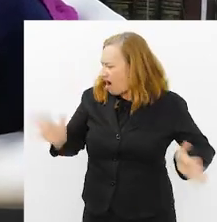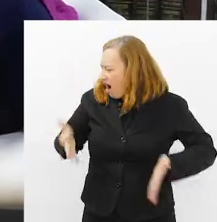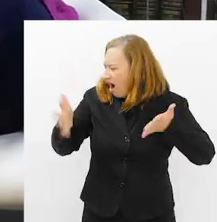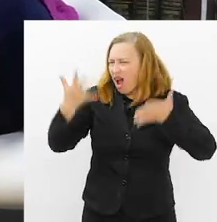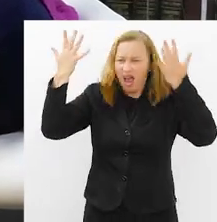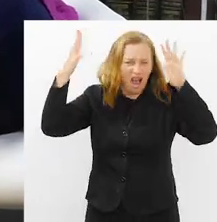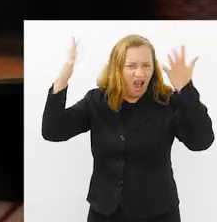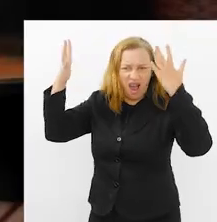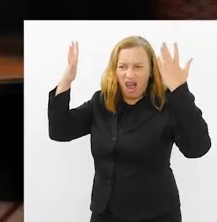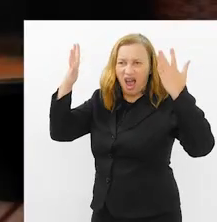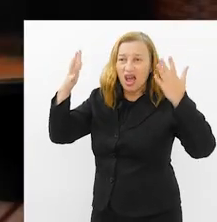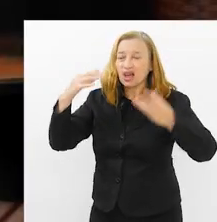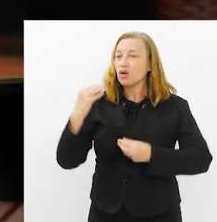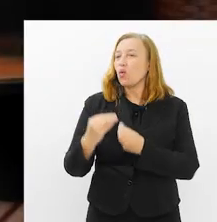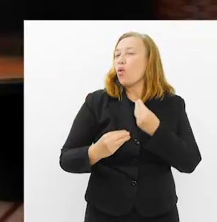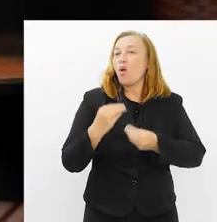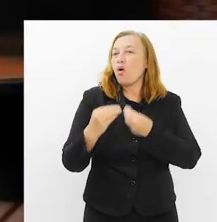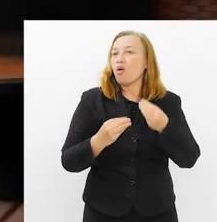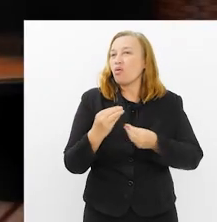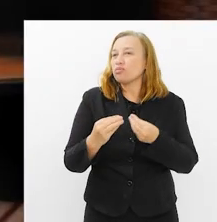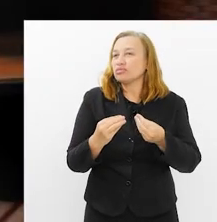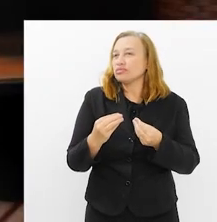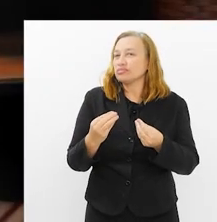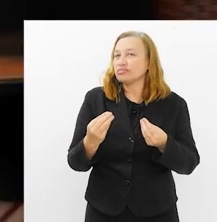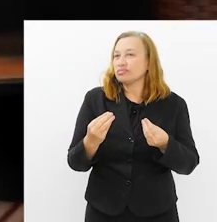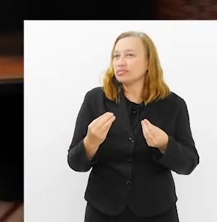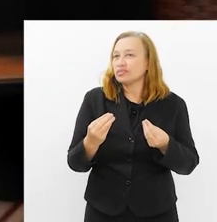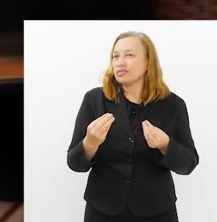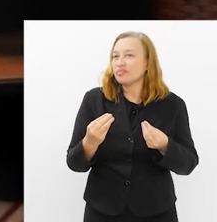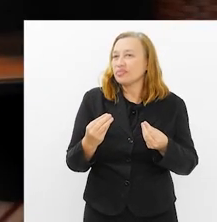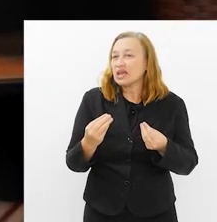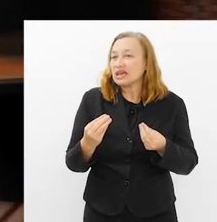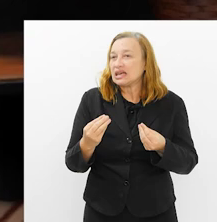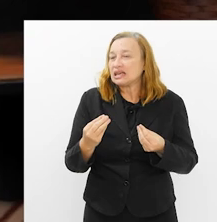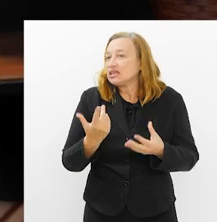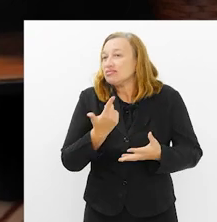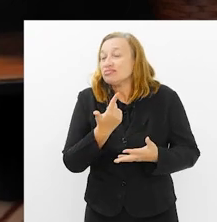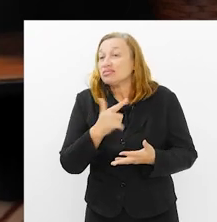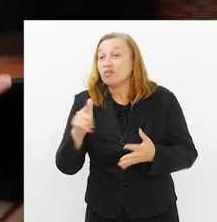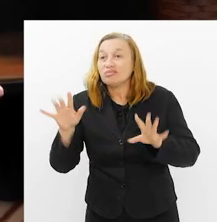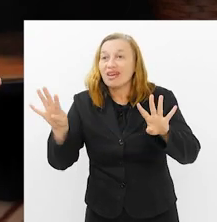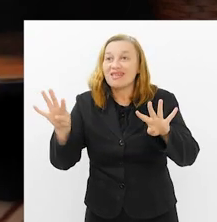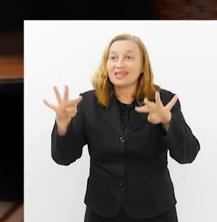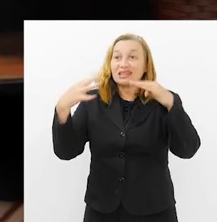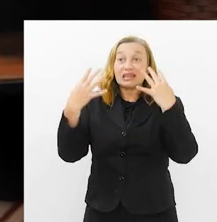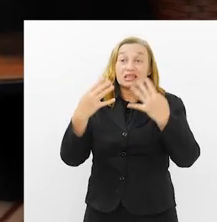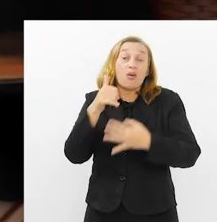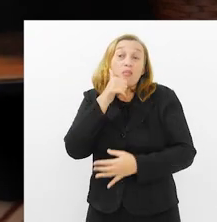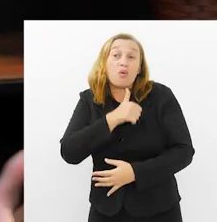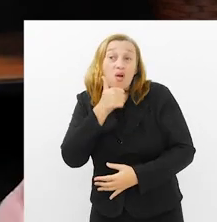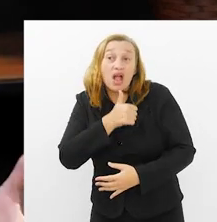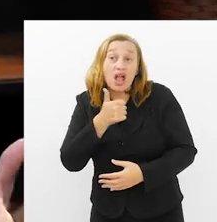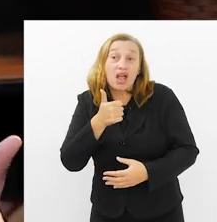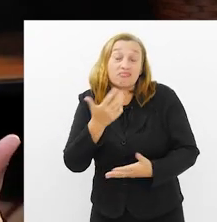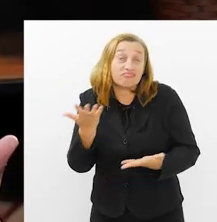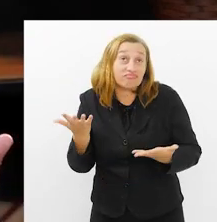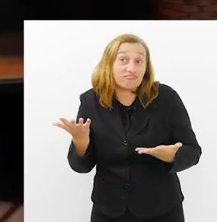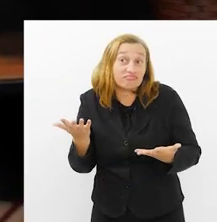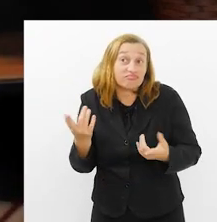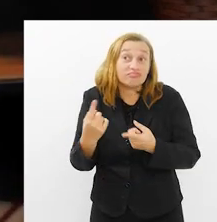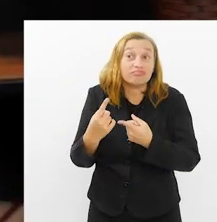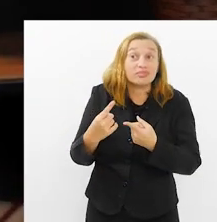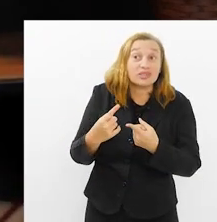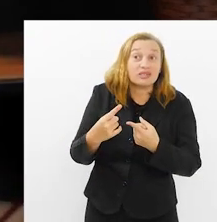ovacionado, quando que as mulheres fazem isso com maestria e não são tão, não têm essa devida atenção? A que a